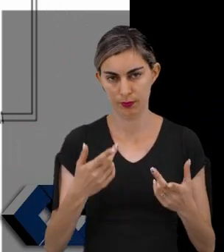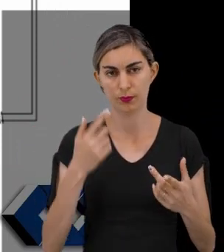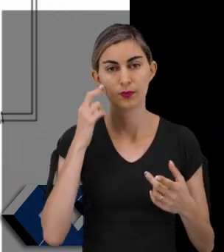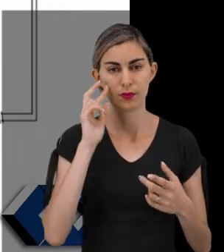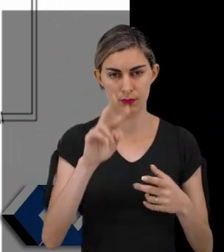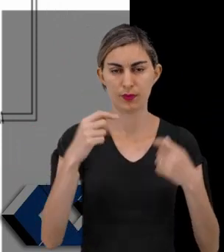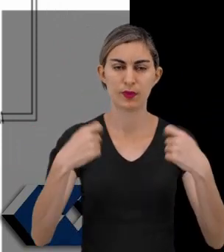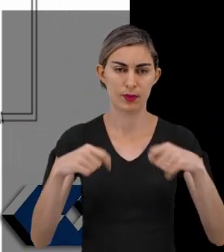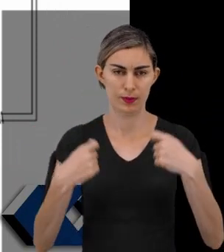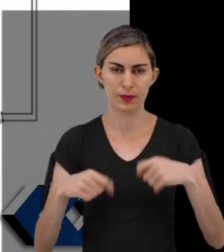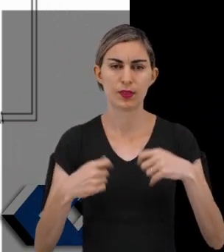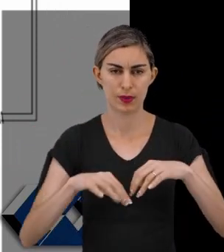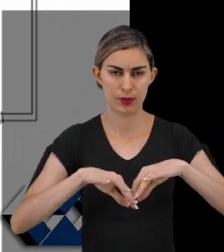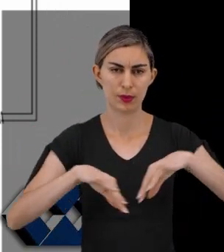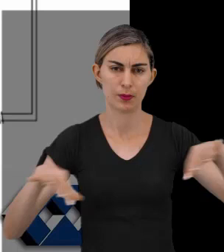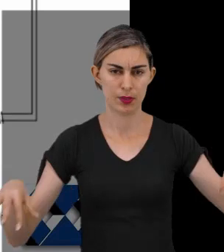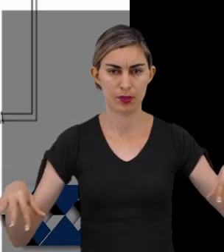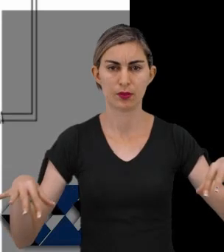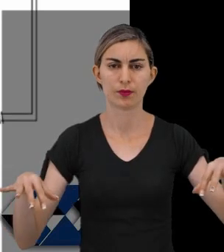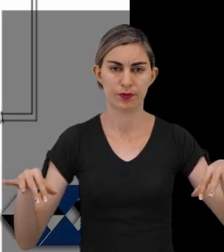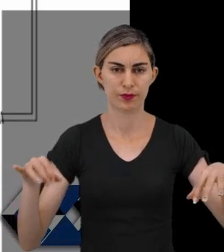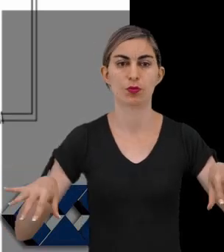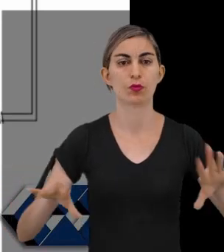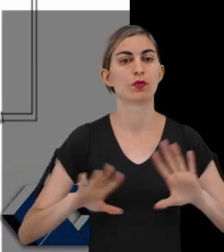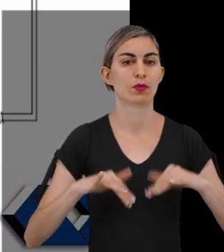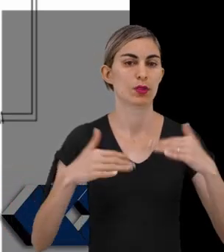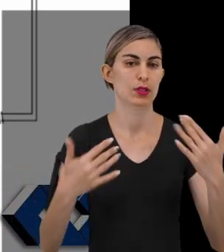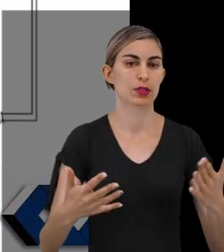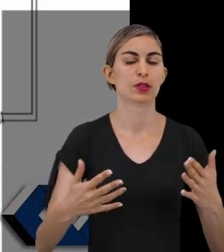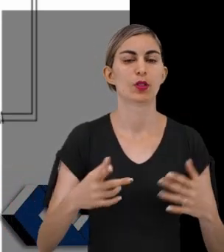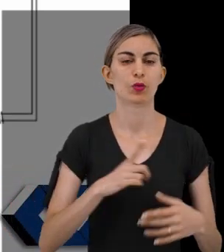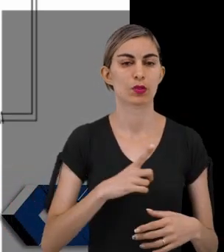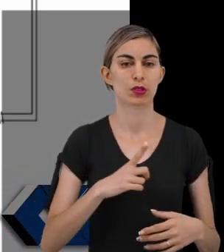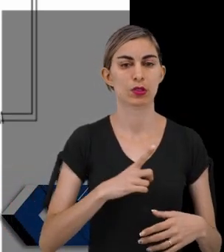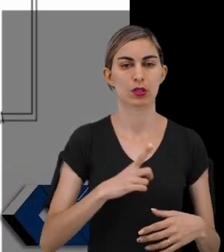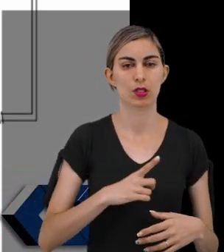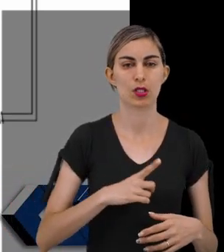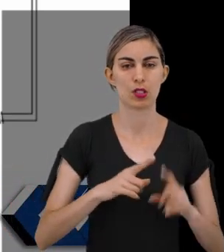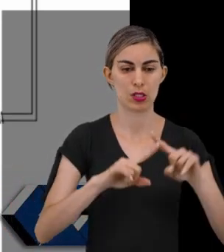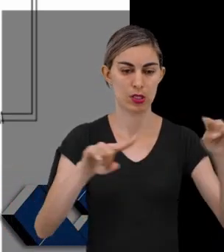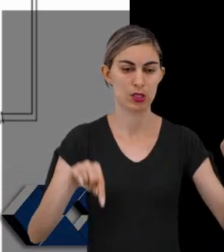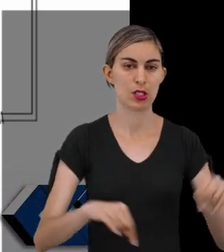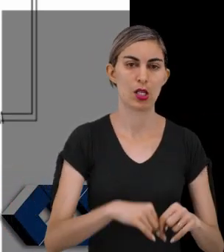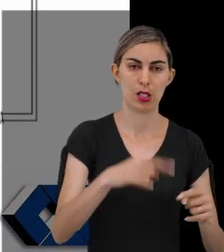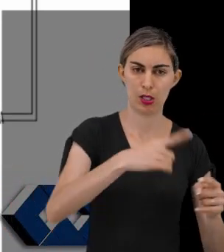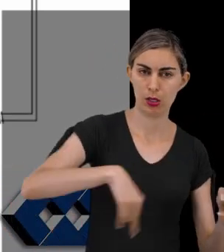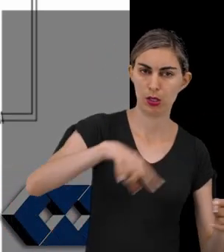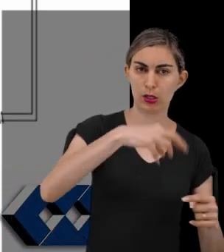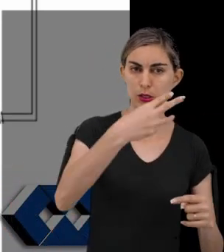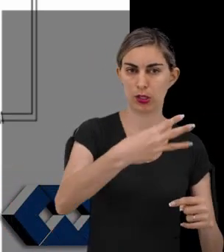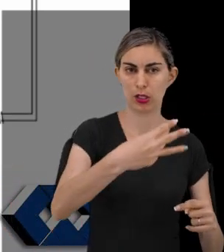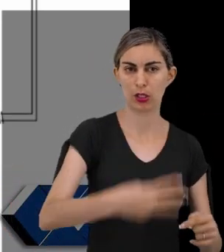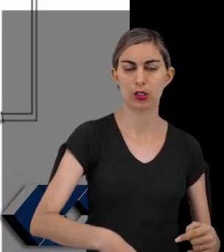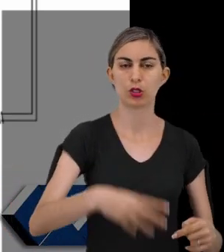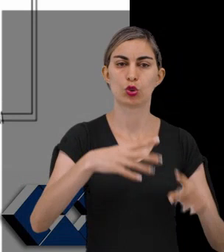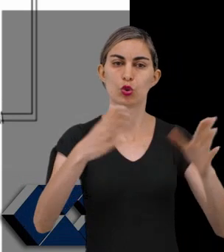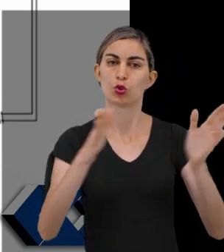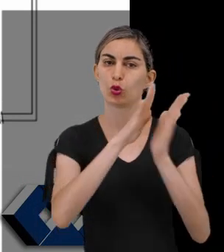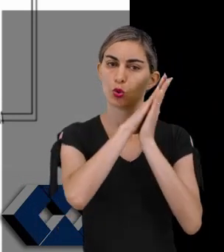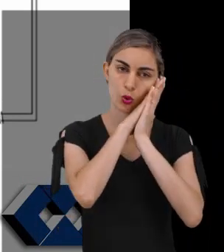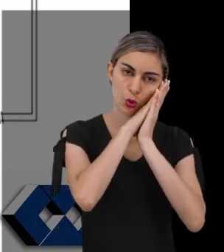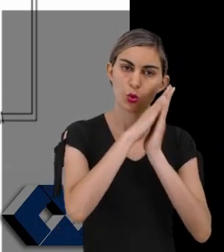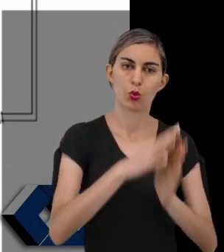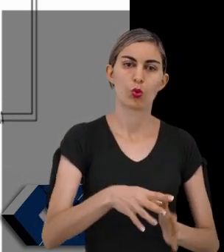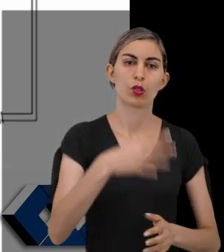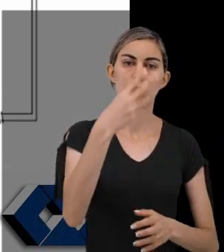essa necessidade ali de separação dos circuitos. Então, aqui a gente teria, por exemplo, a sala está com circuito 3, o dormitório